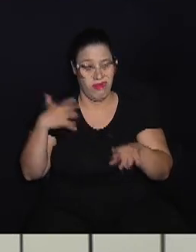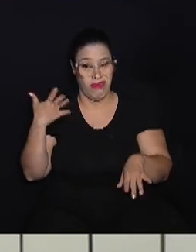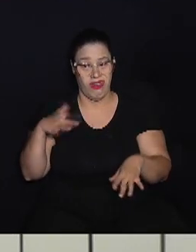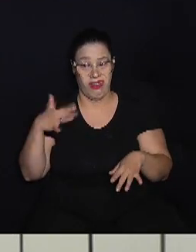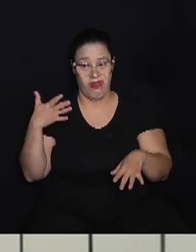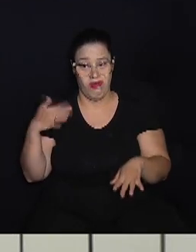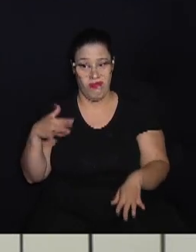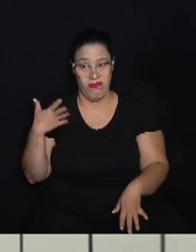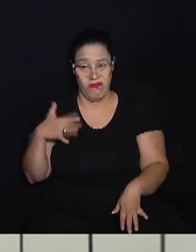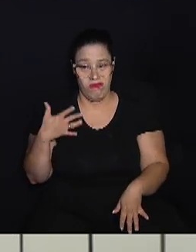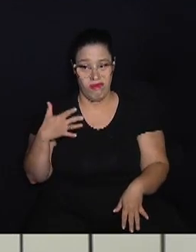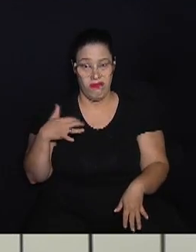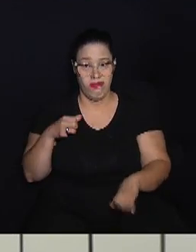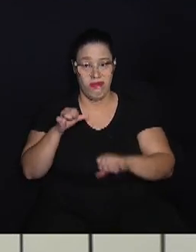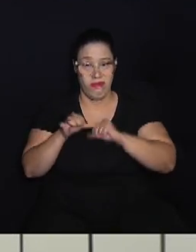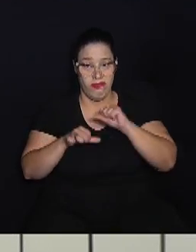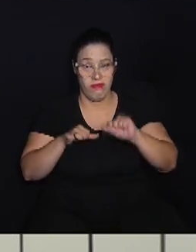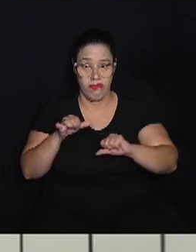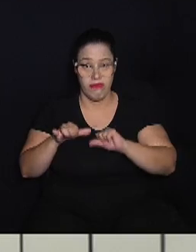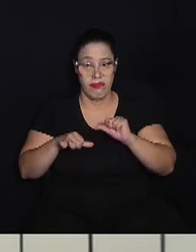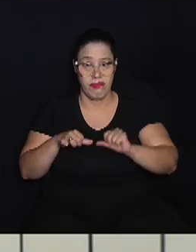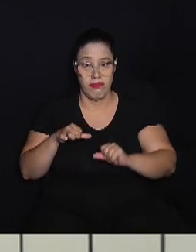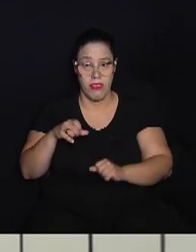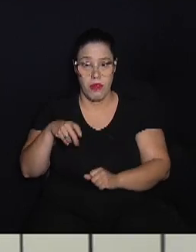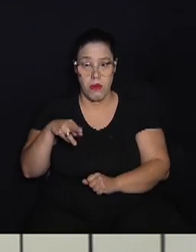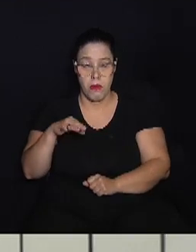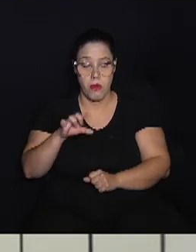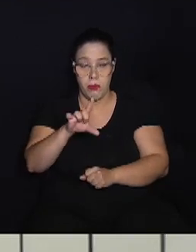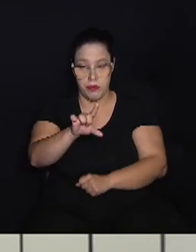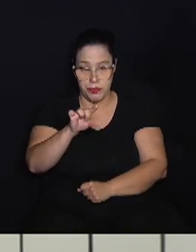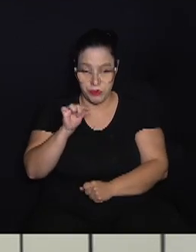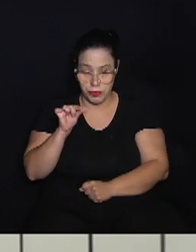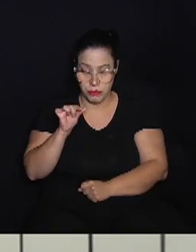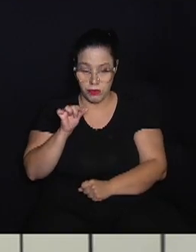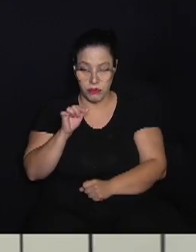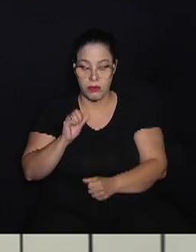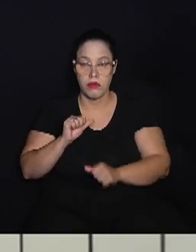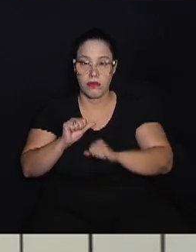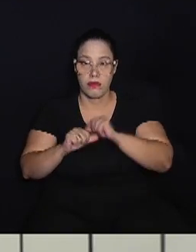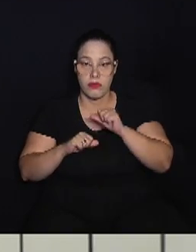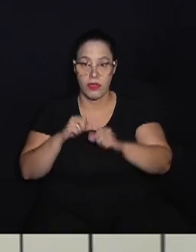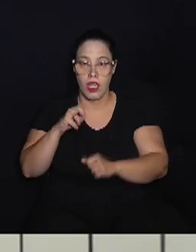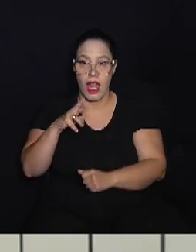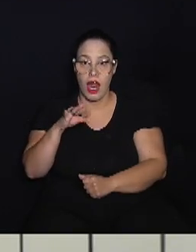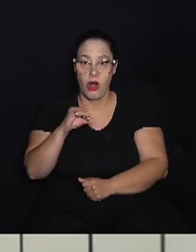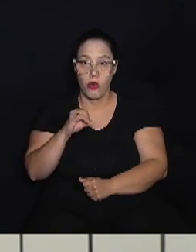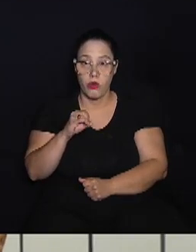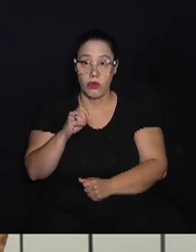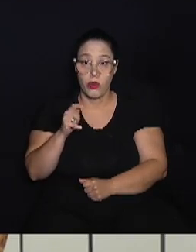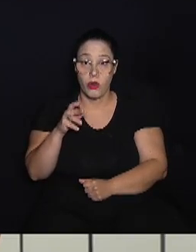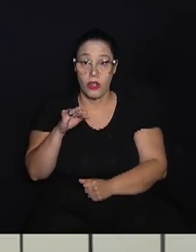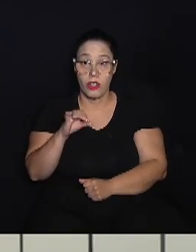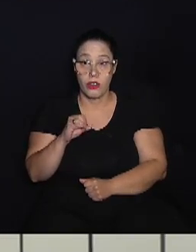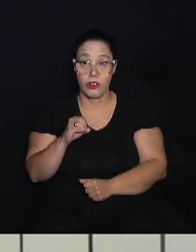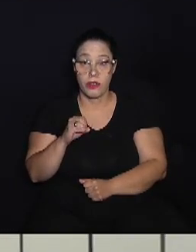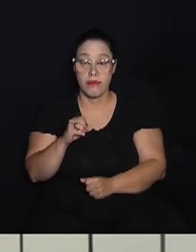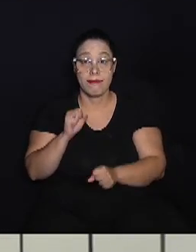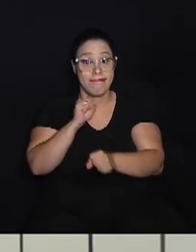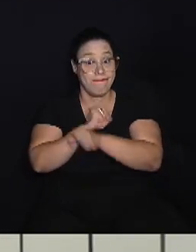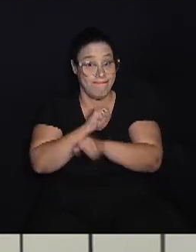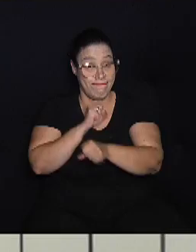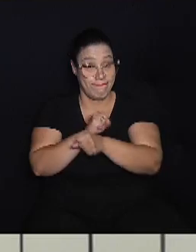troca de comando. Márcio Fernandes foi escolhido para substituir Hélio dos Anjos. Então, vamos aguardar